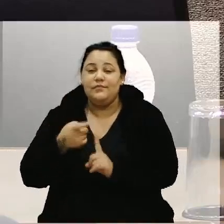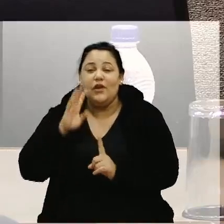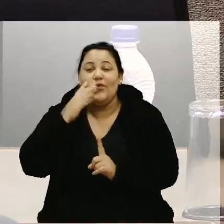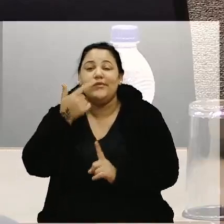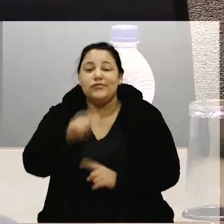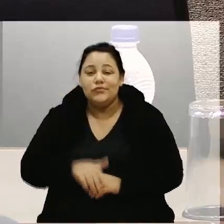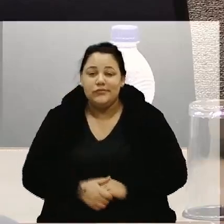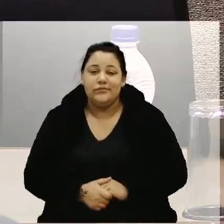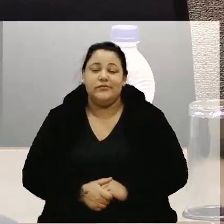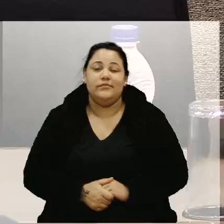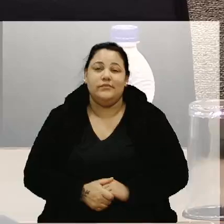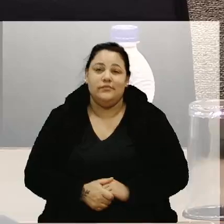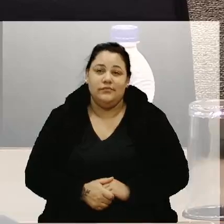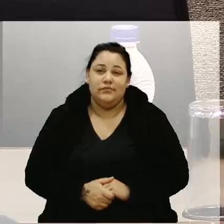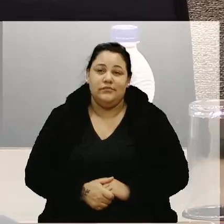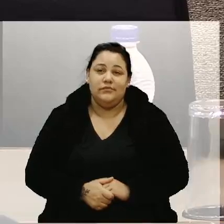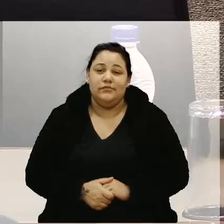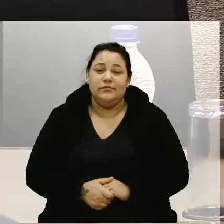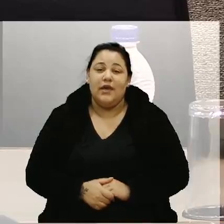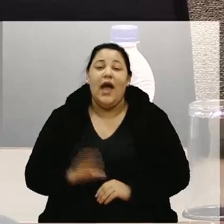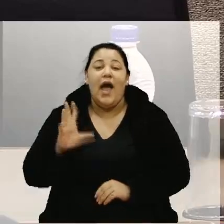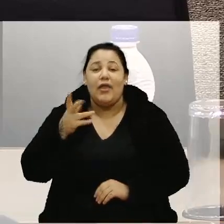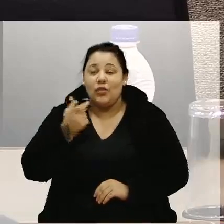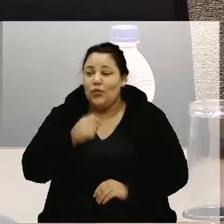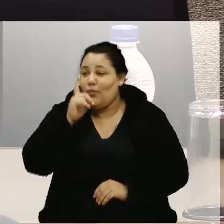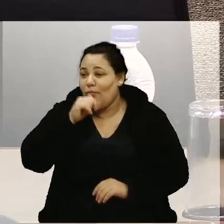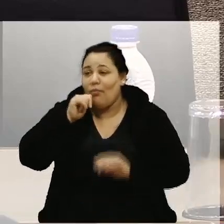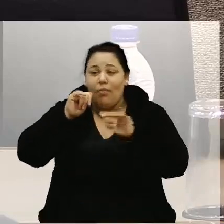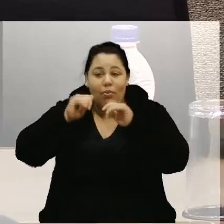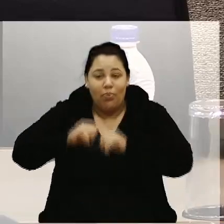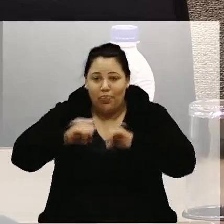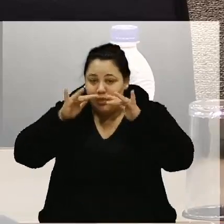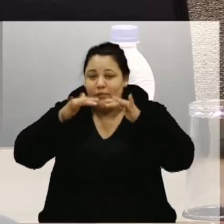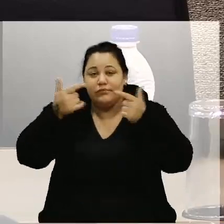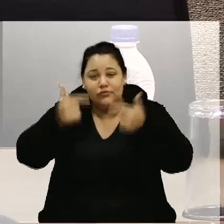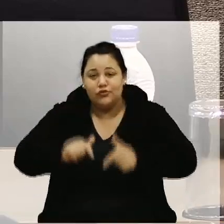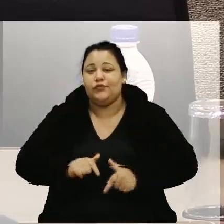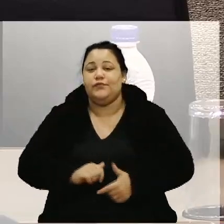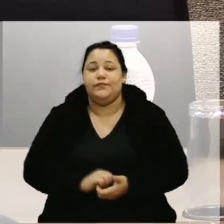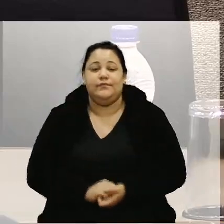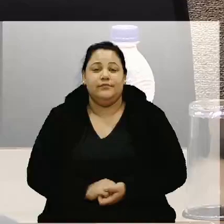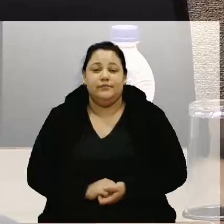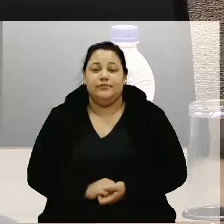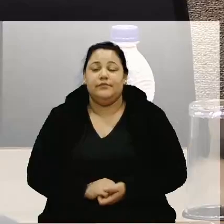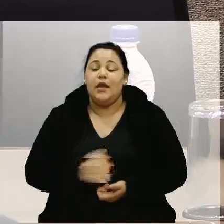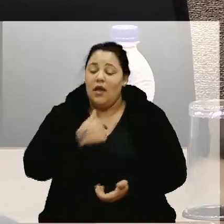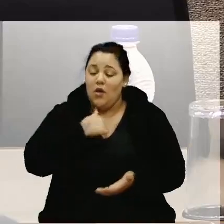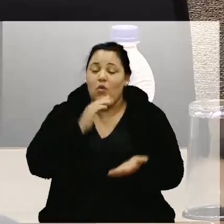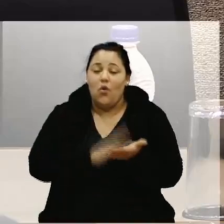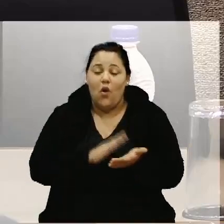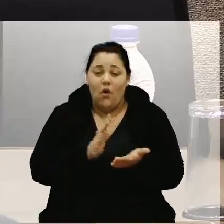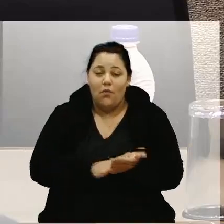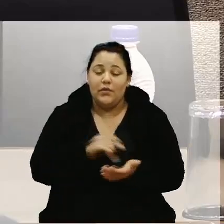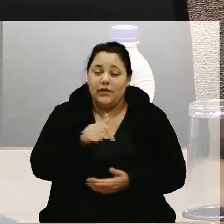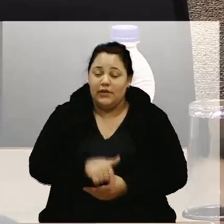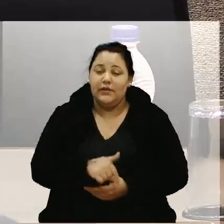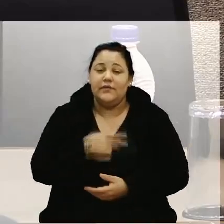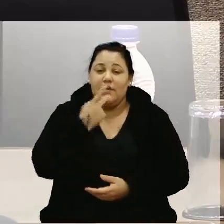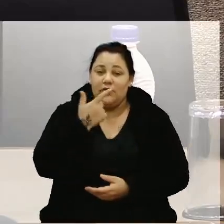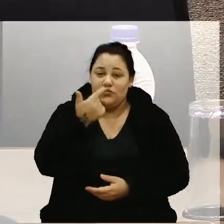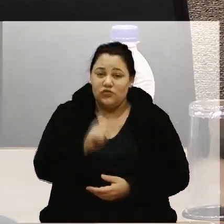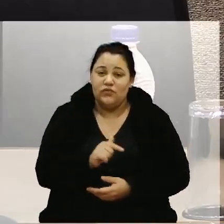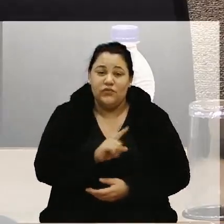novo? E aí tudo isso aí vai para baixo d'água de novo. Então eu cobro aqui, volto a cobrar. Eu não